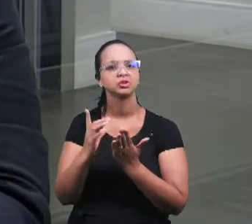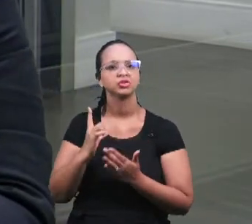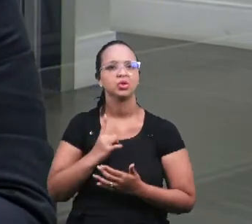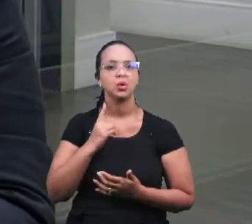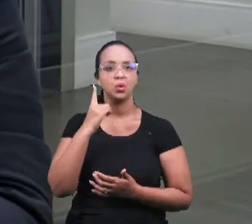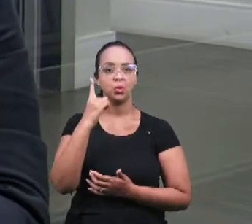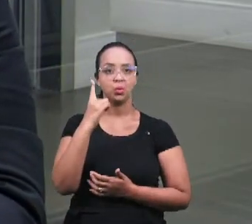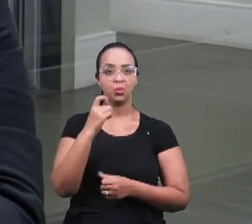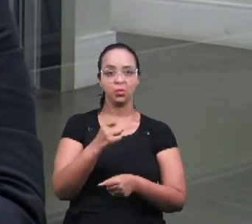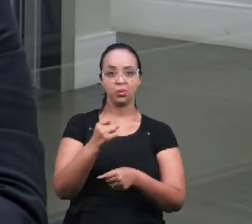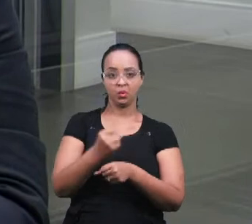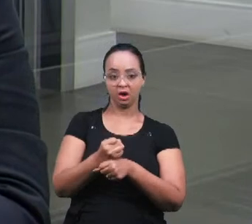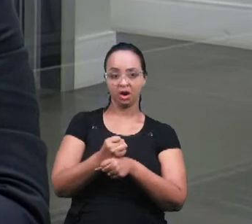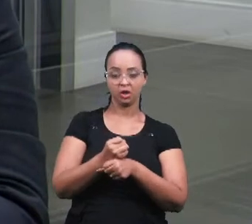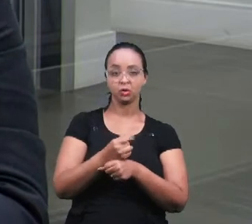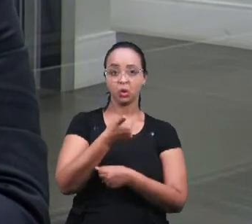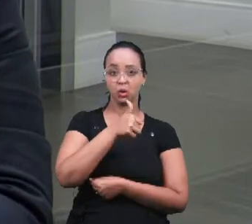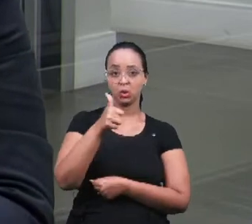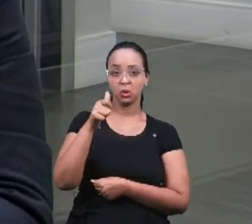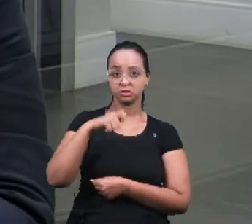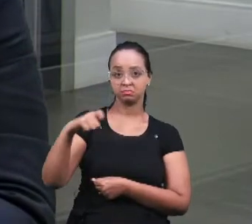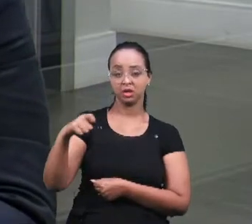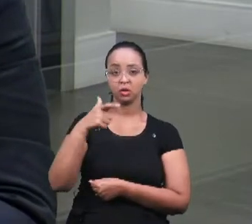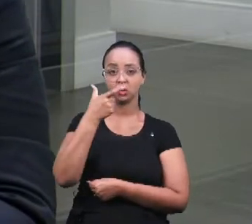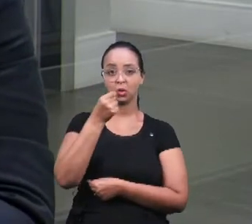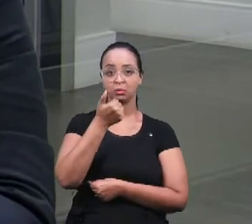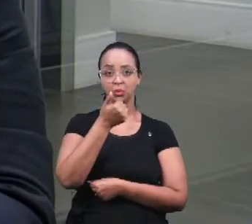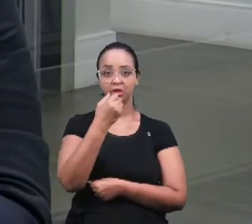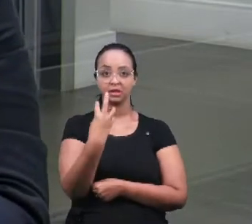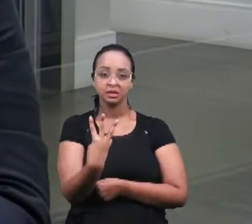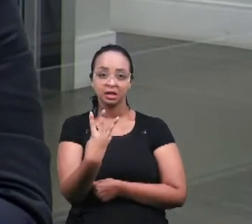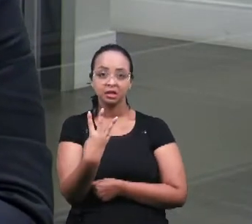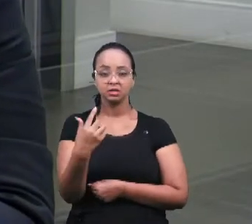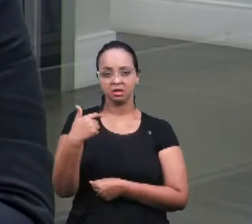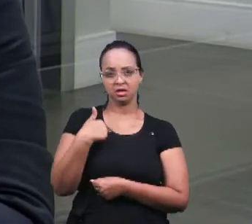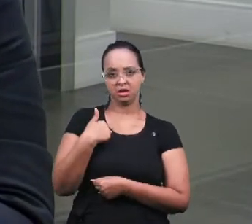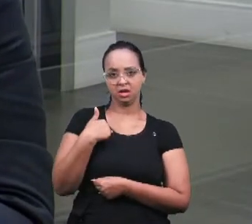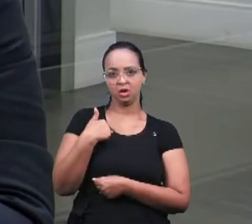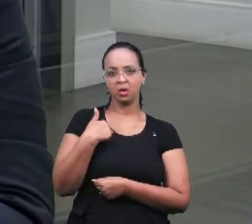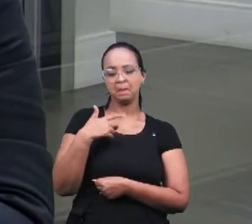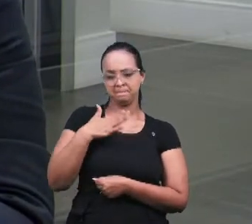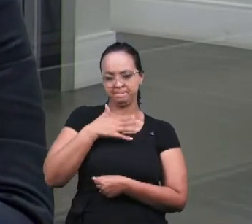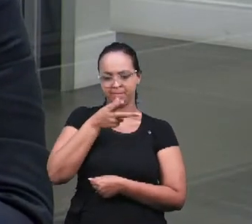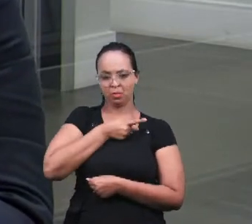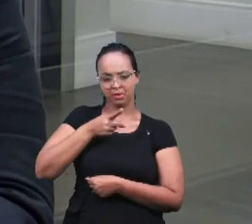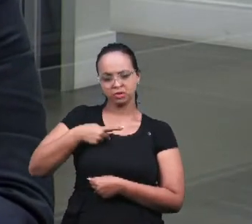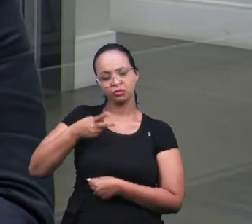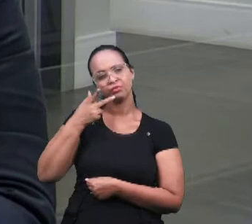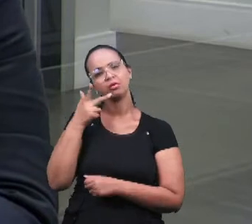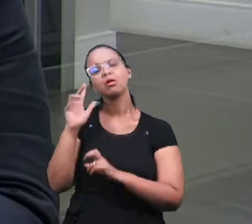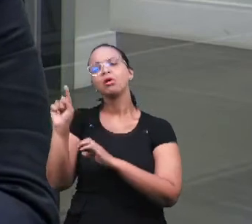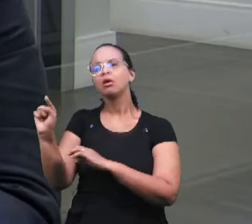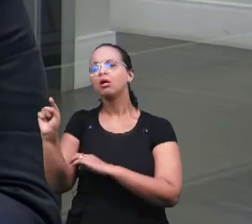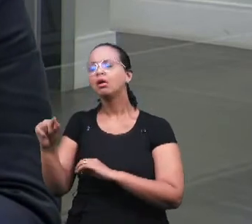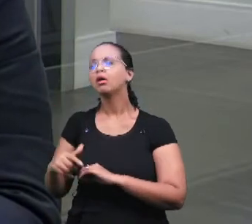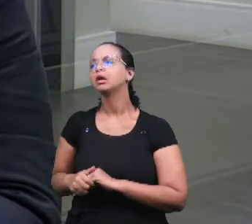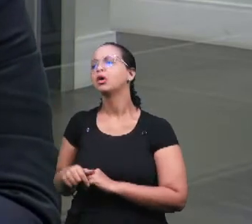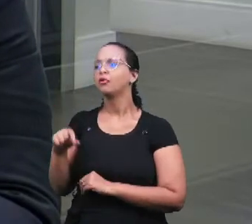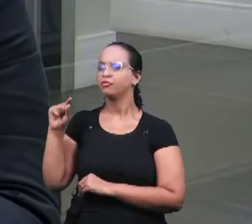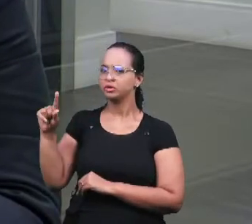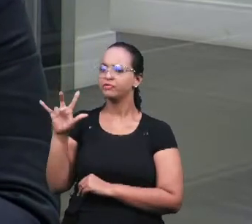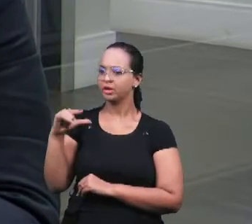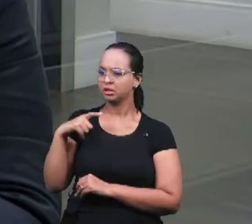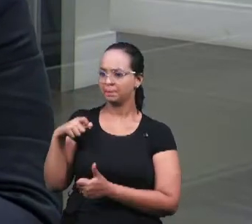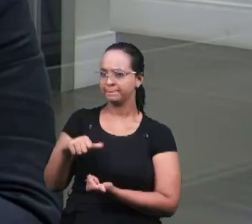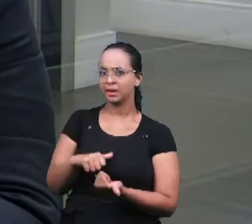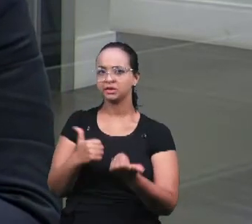11 meses, né? Em 2013. Foi no batismo. O pastor, junto ao qual eu estava, ele falou: olha, nós vamos ter o